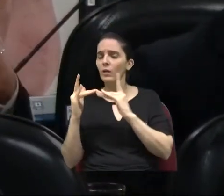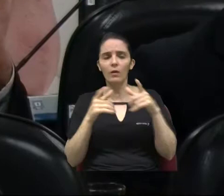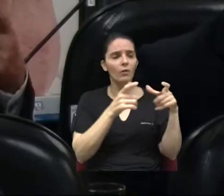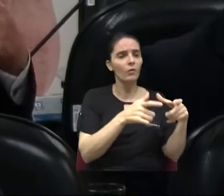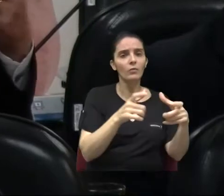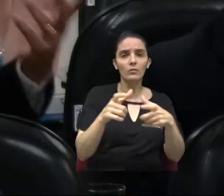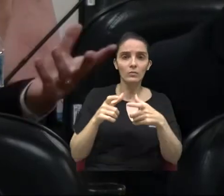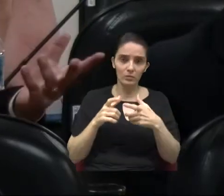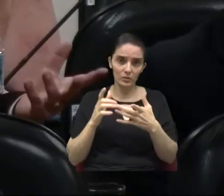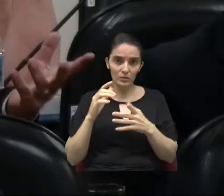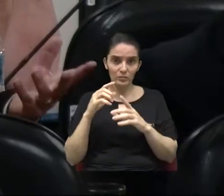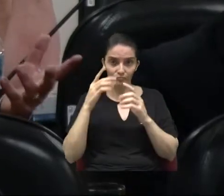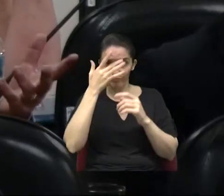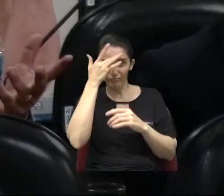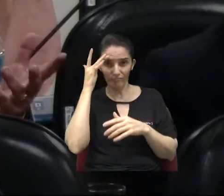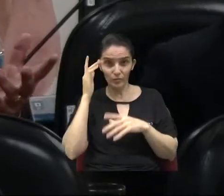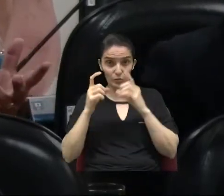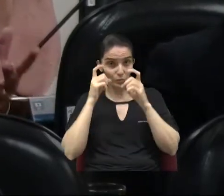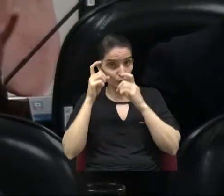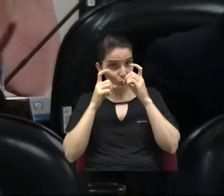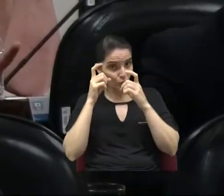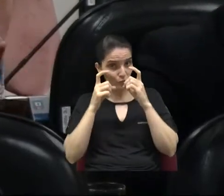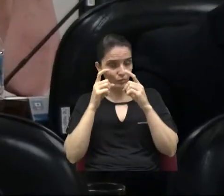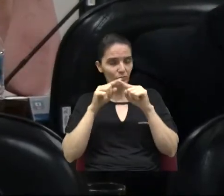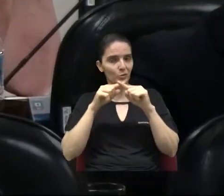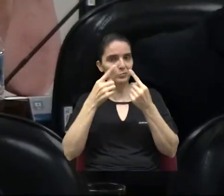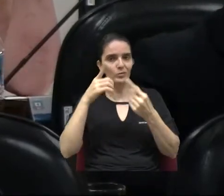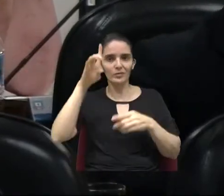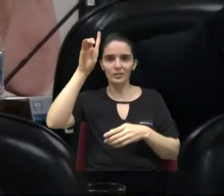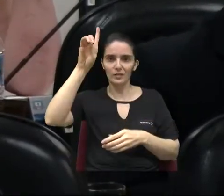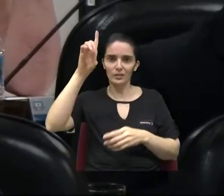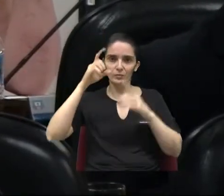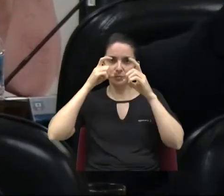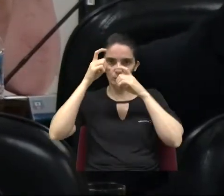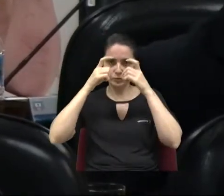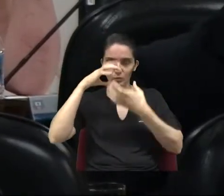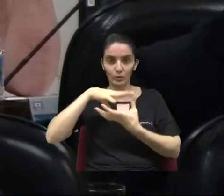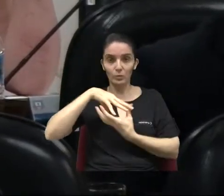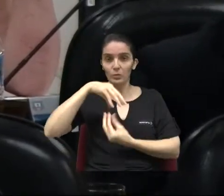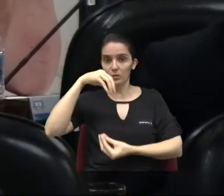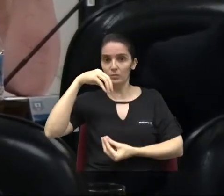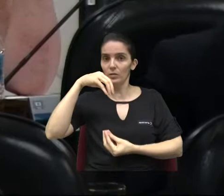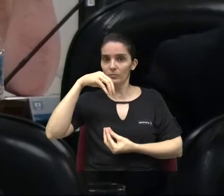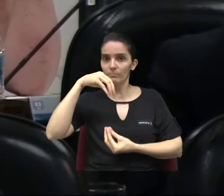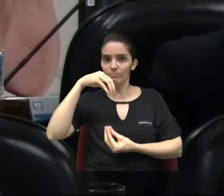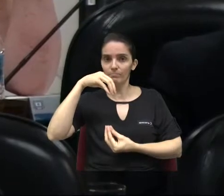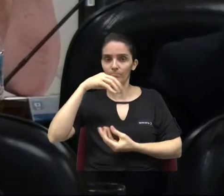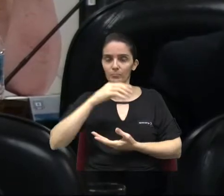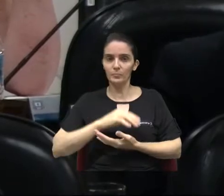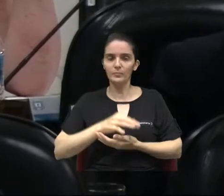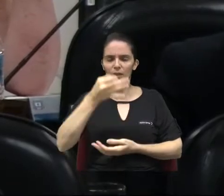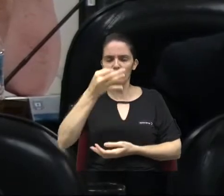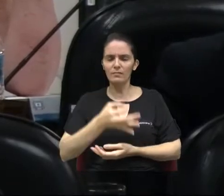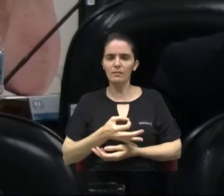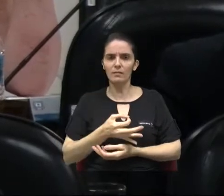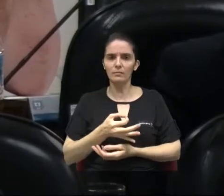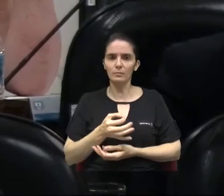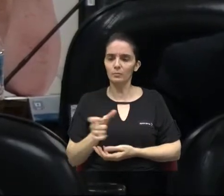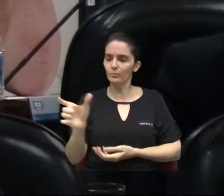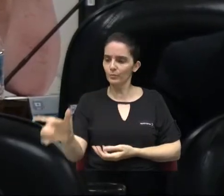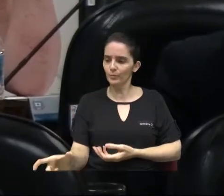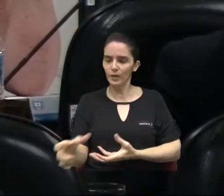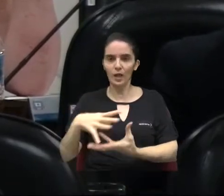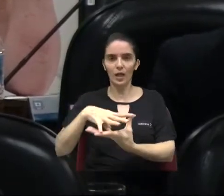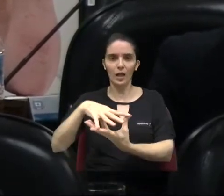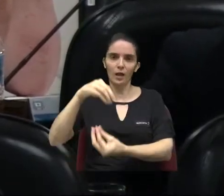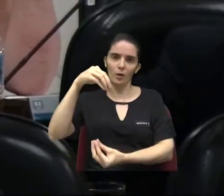As pessoas se preocupam com o corpo, mas Deus se preocupa com a alma. E com certeza a alma da Bruna